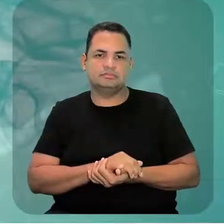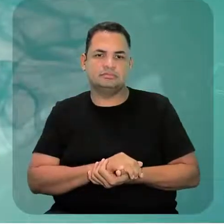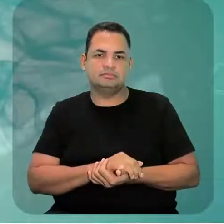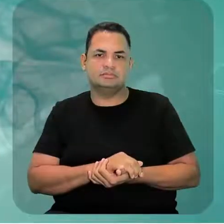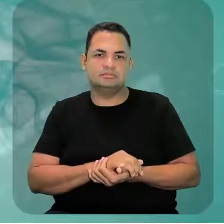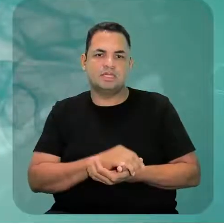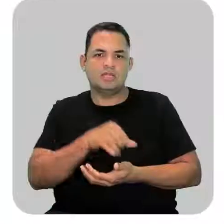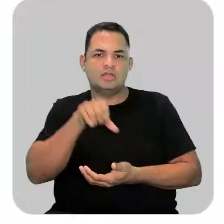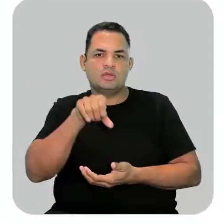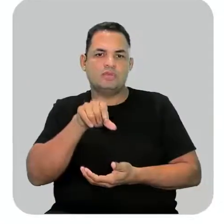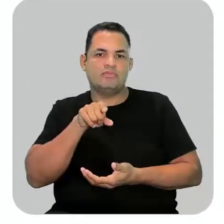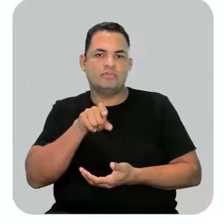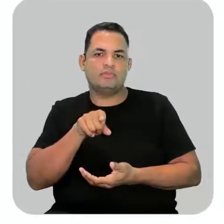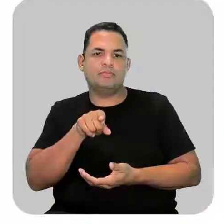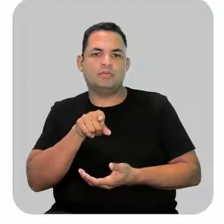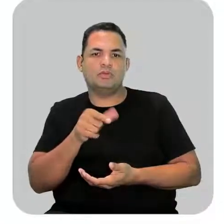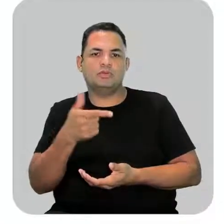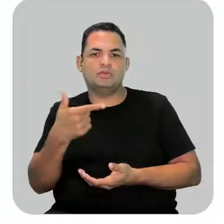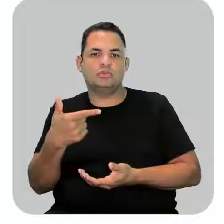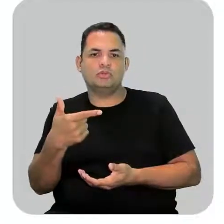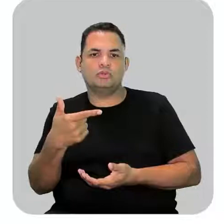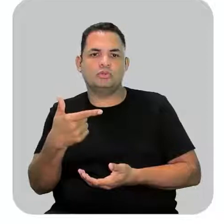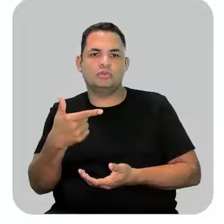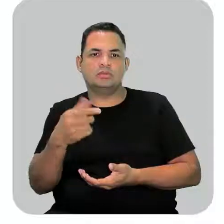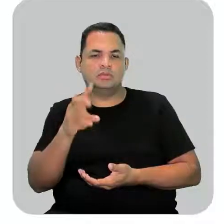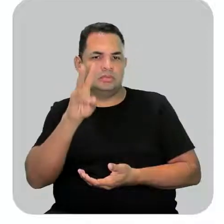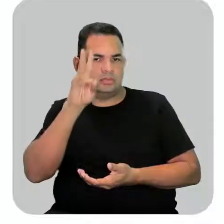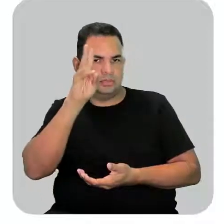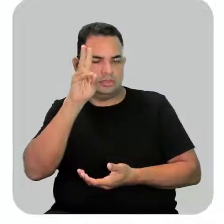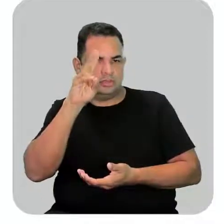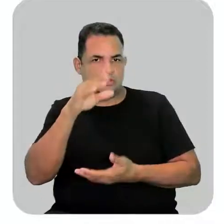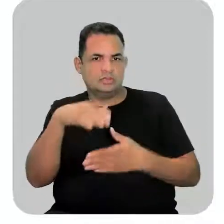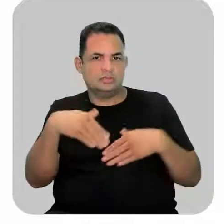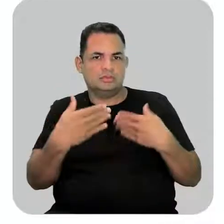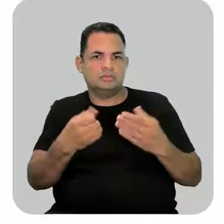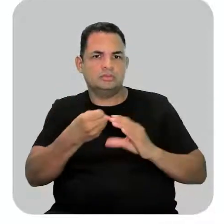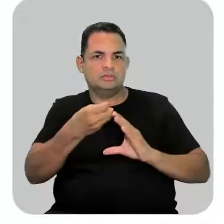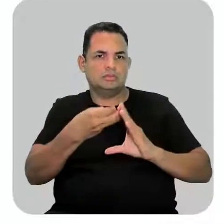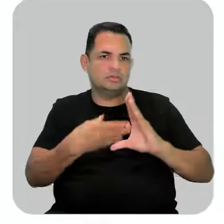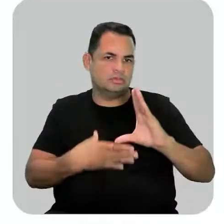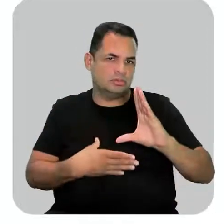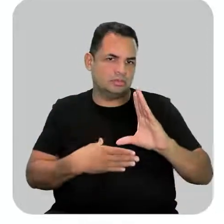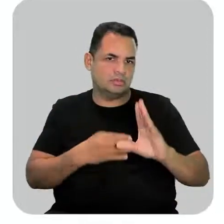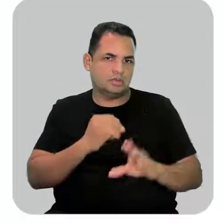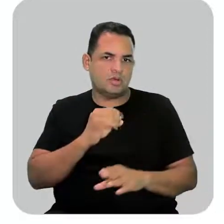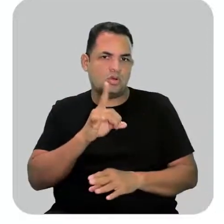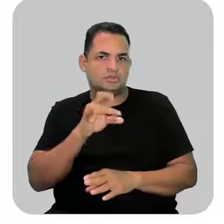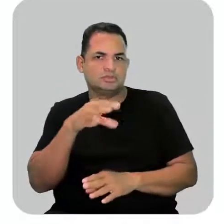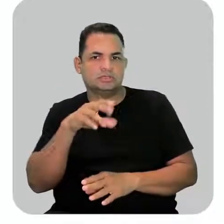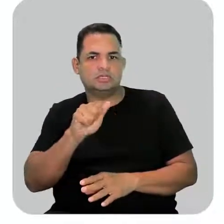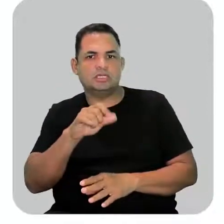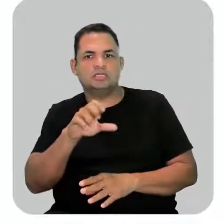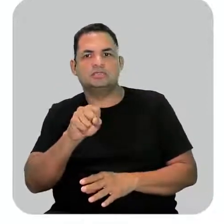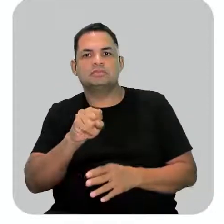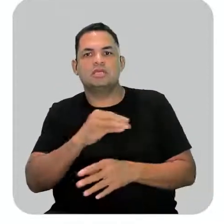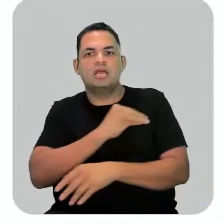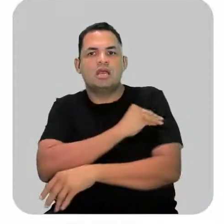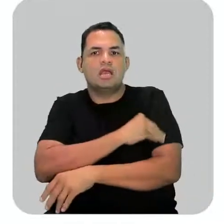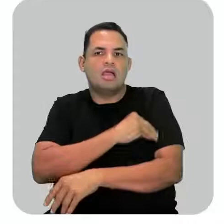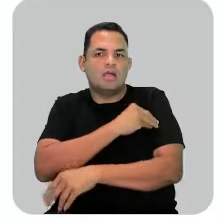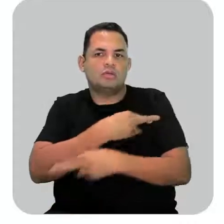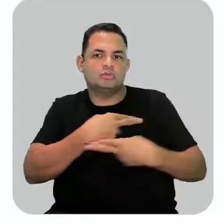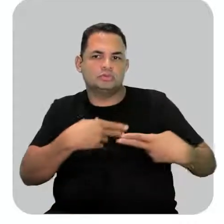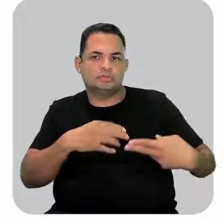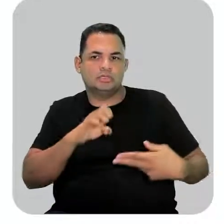aula 9.2. Lembrando que nós estamos falando de funções oxigenadas, álcools